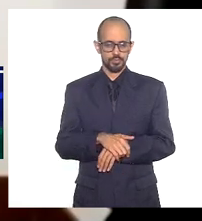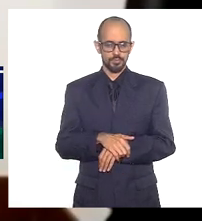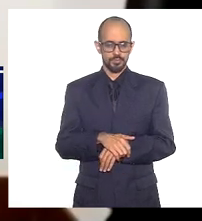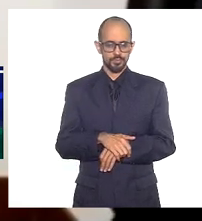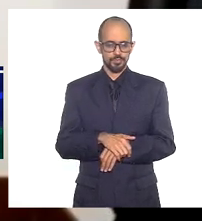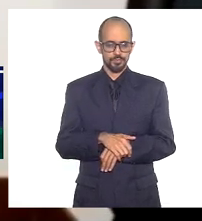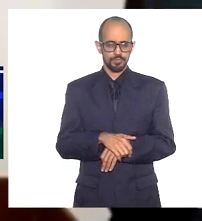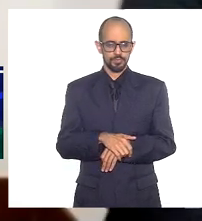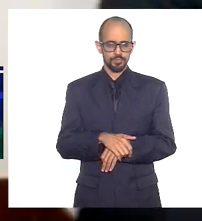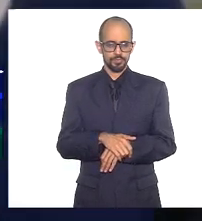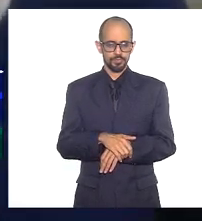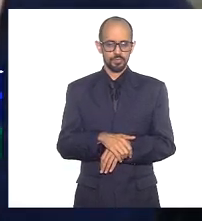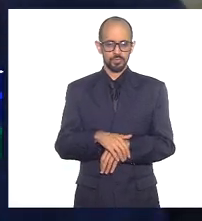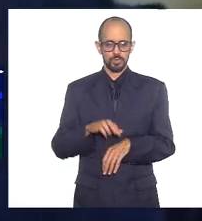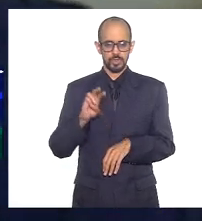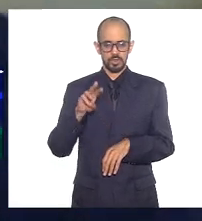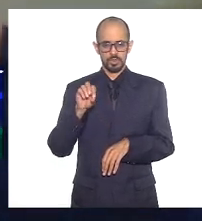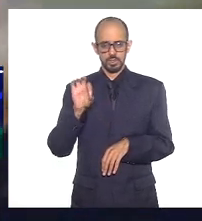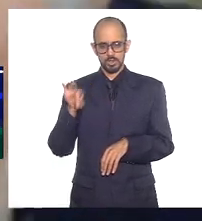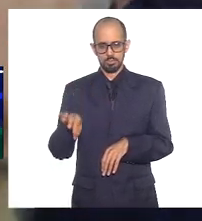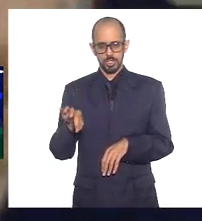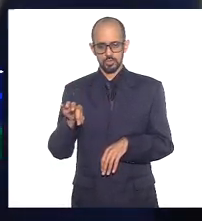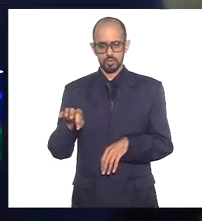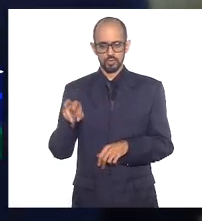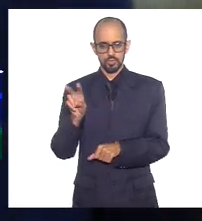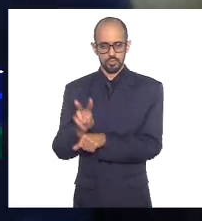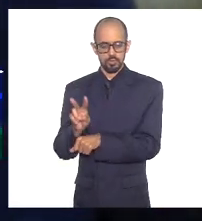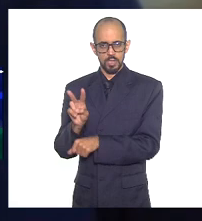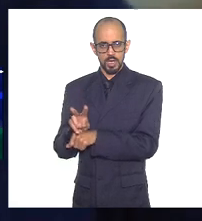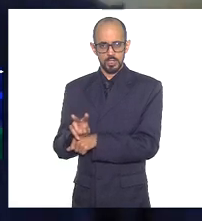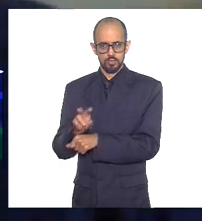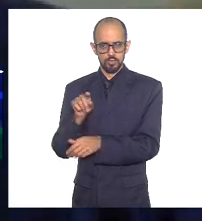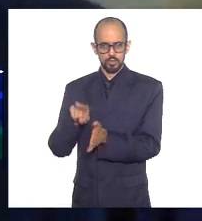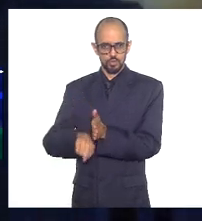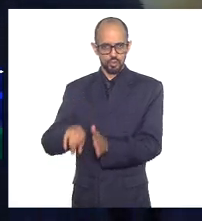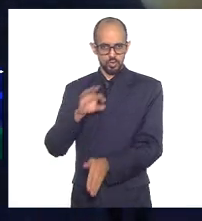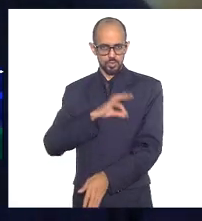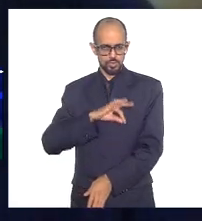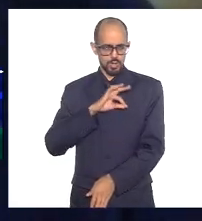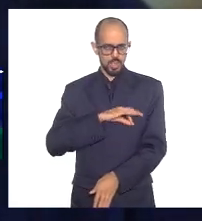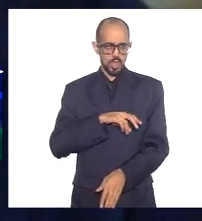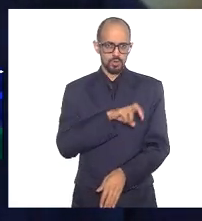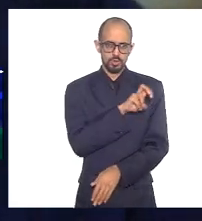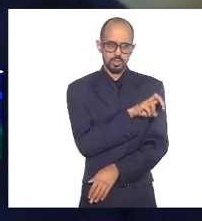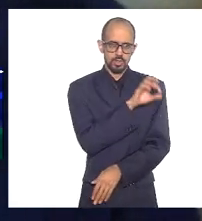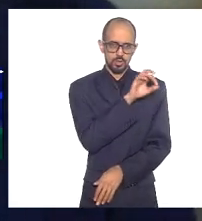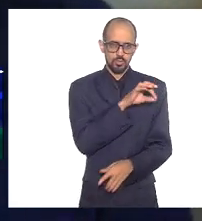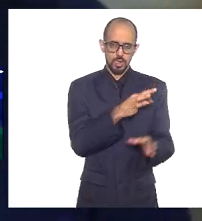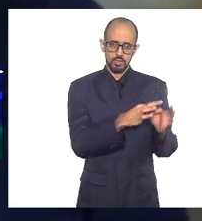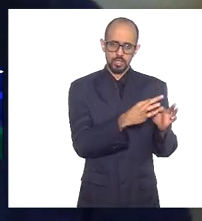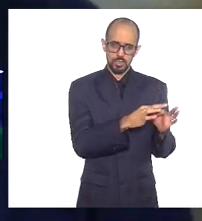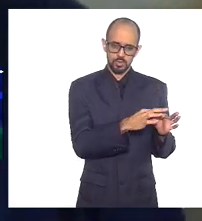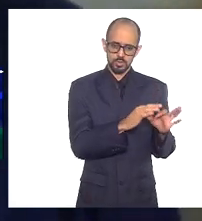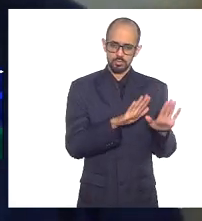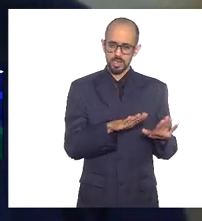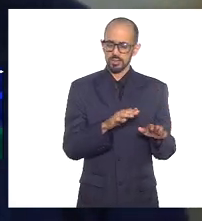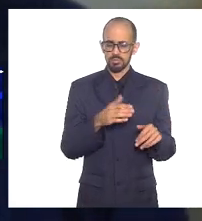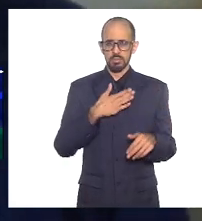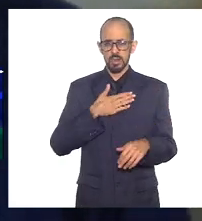para os consignados e 5 para os cartões ora não faz sentido